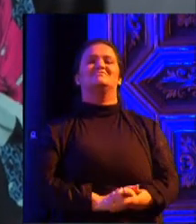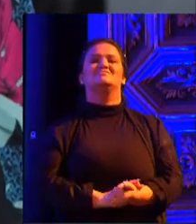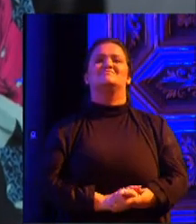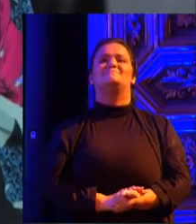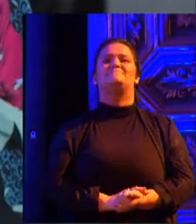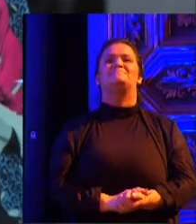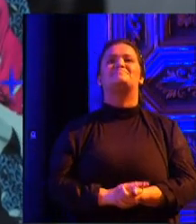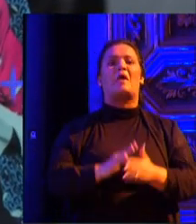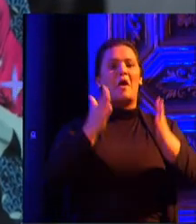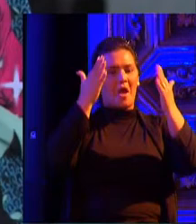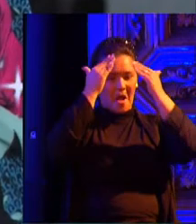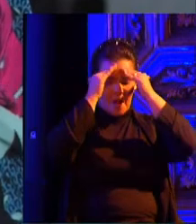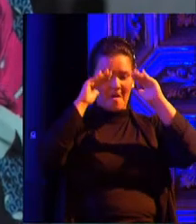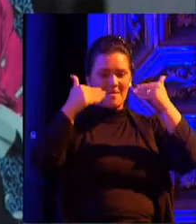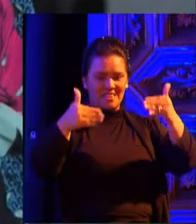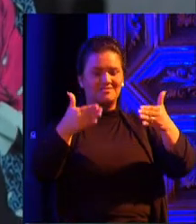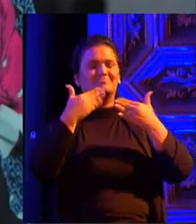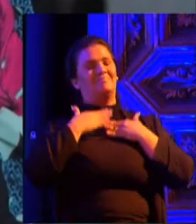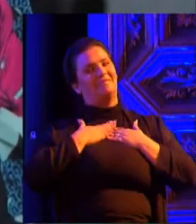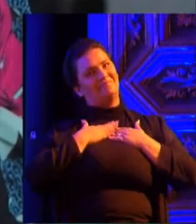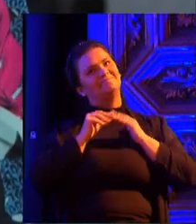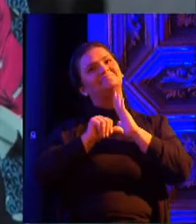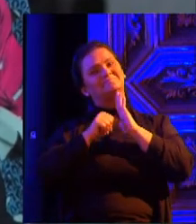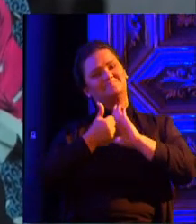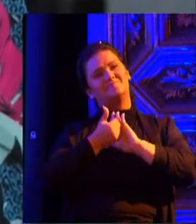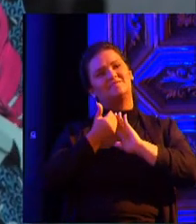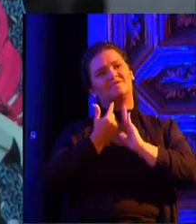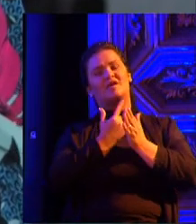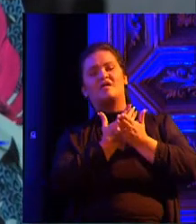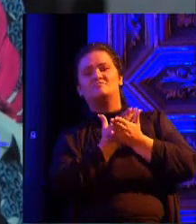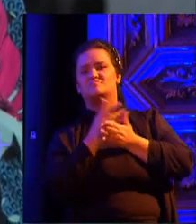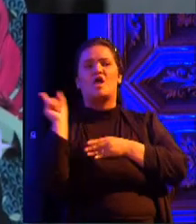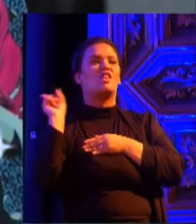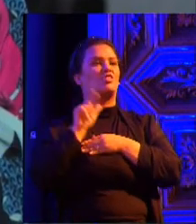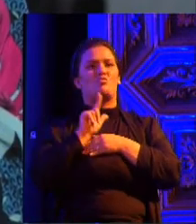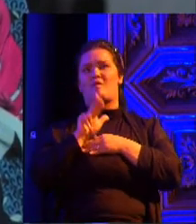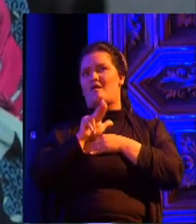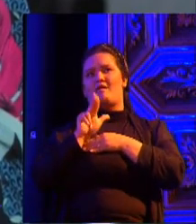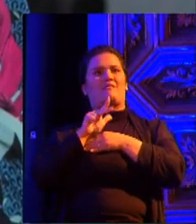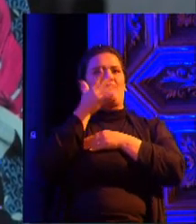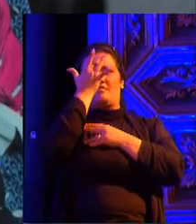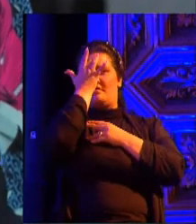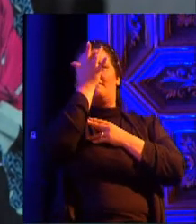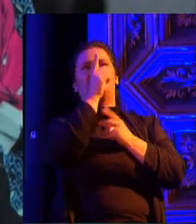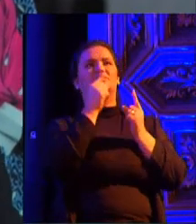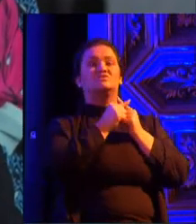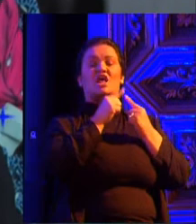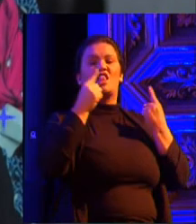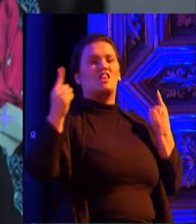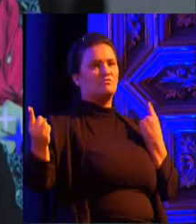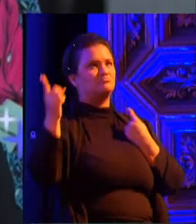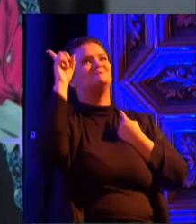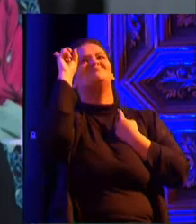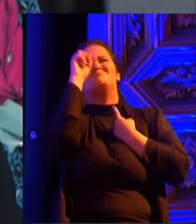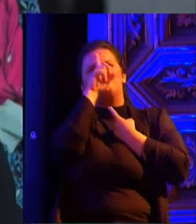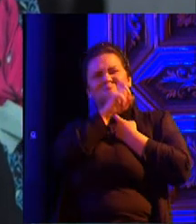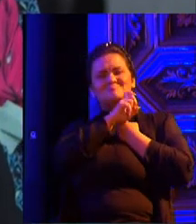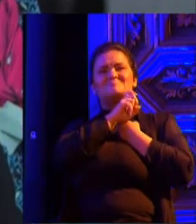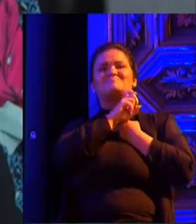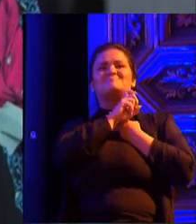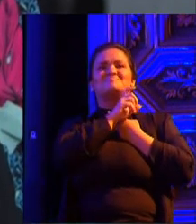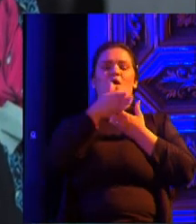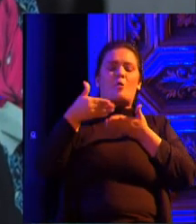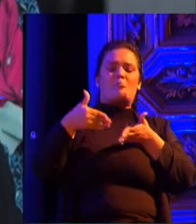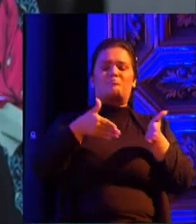ter sido homenageada nessa primeira edição. Sair daqui nunca foi fácil. É longe, é difícil, o